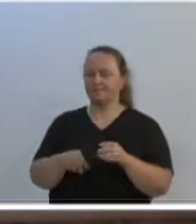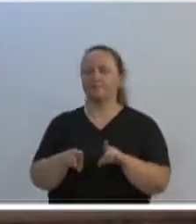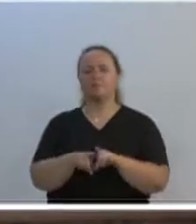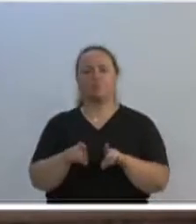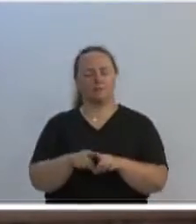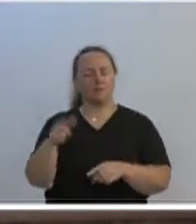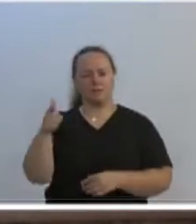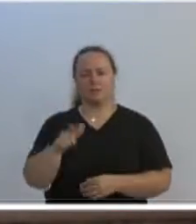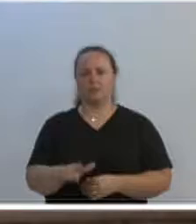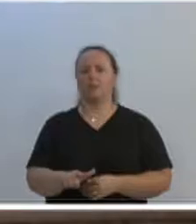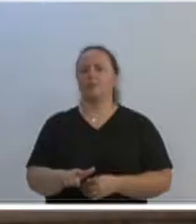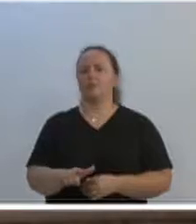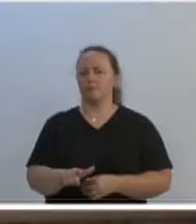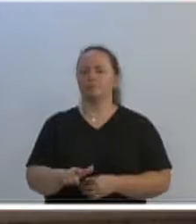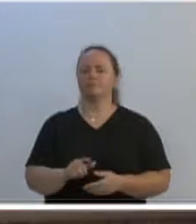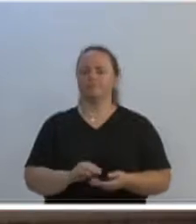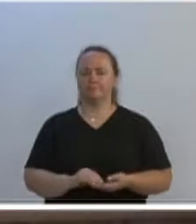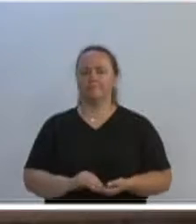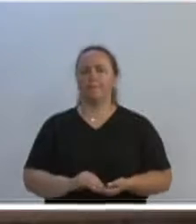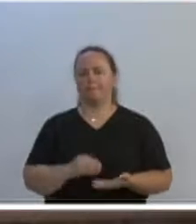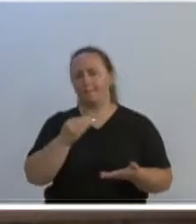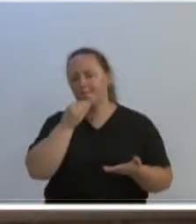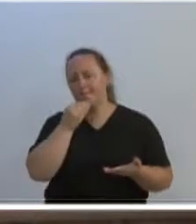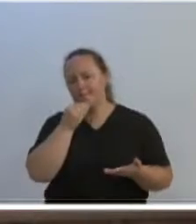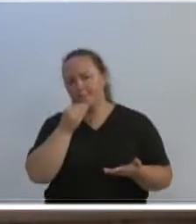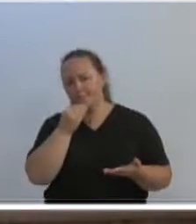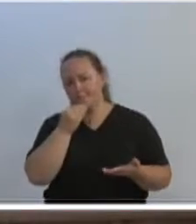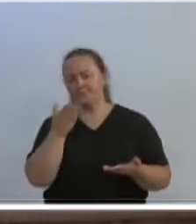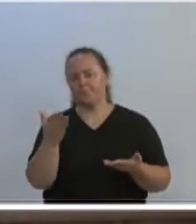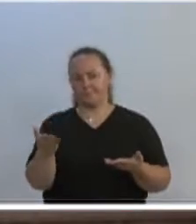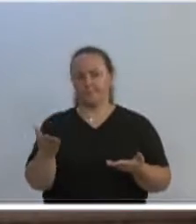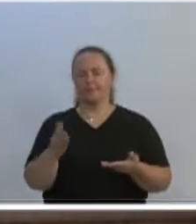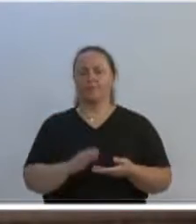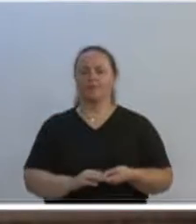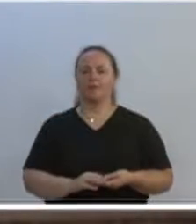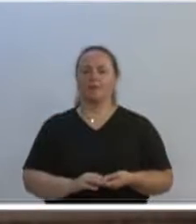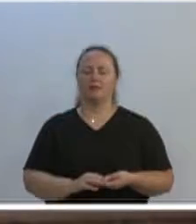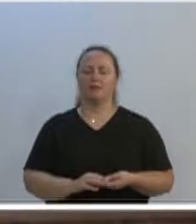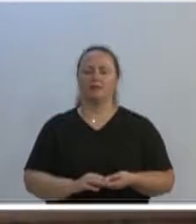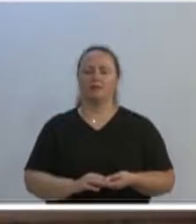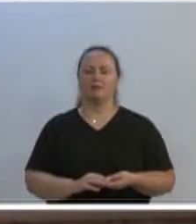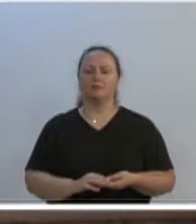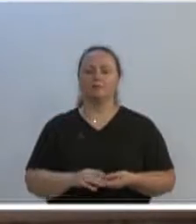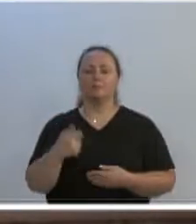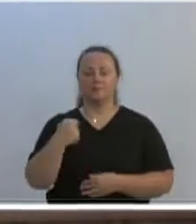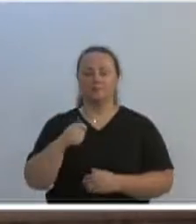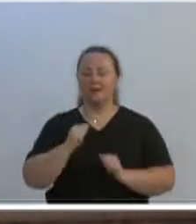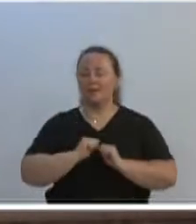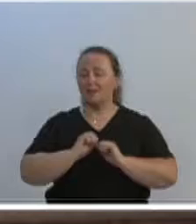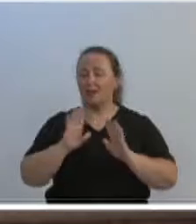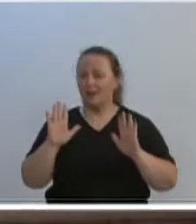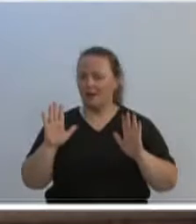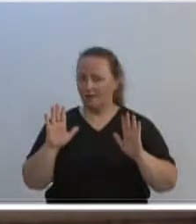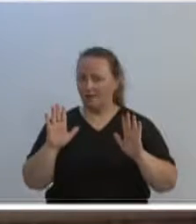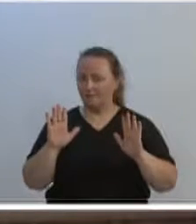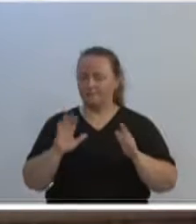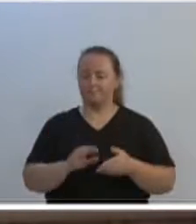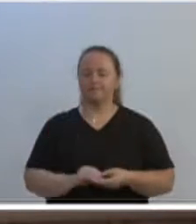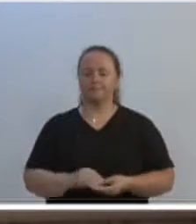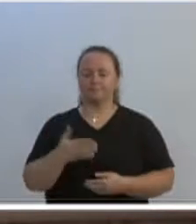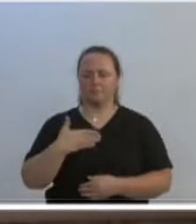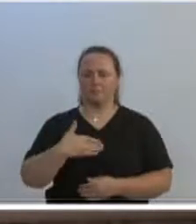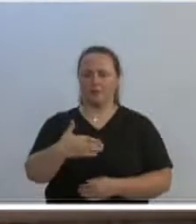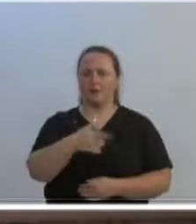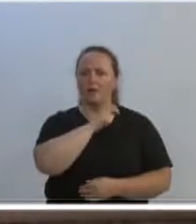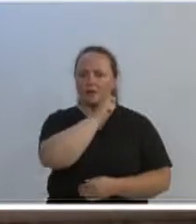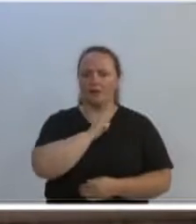reforçar o que Vossa Excelência falou da forma que eu falei. Obviamente que o senhor falou com muito mais embasamento. Então, para deixar bem claro que no momento em que o vereador Alba